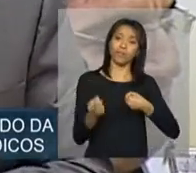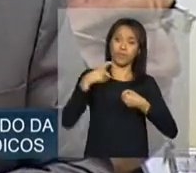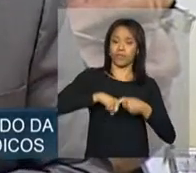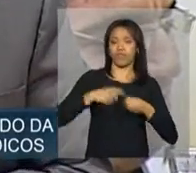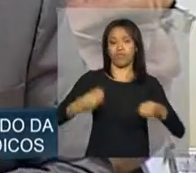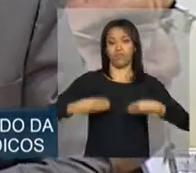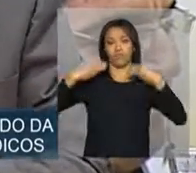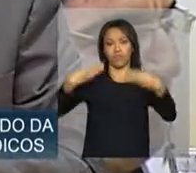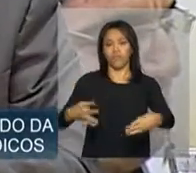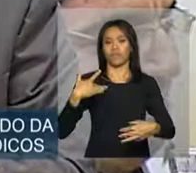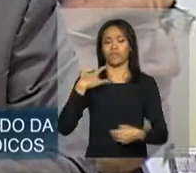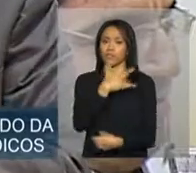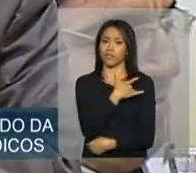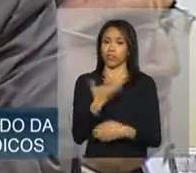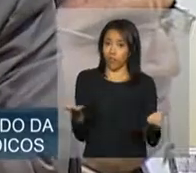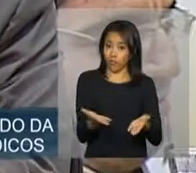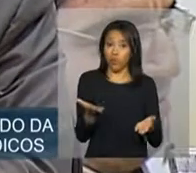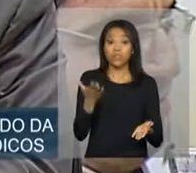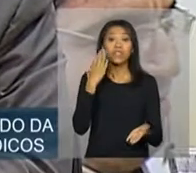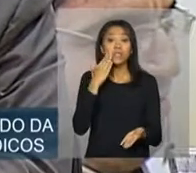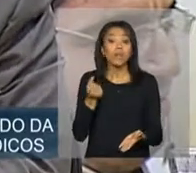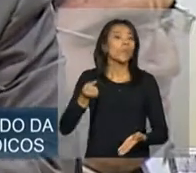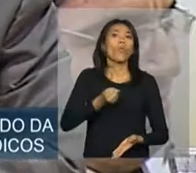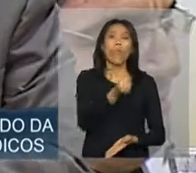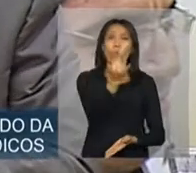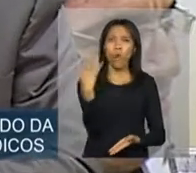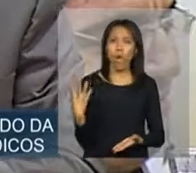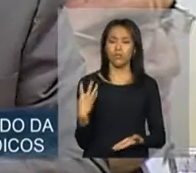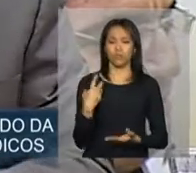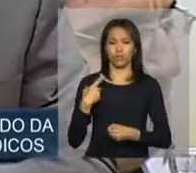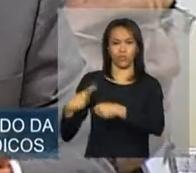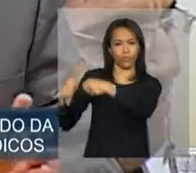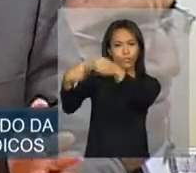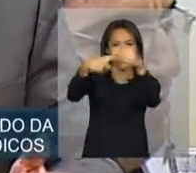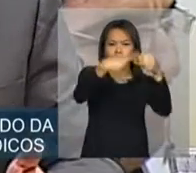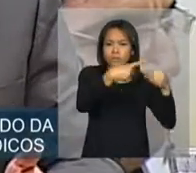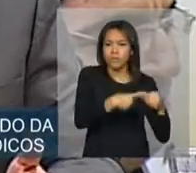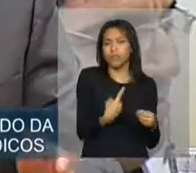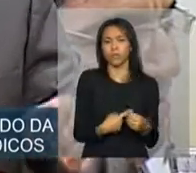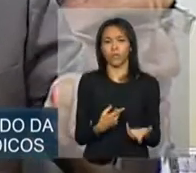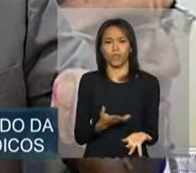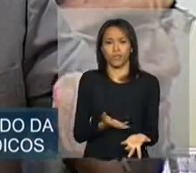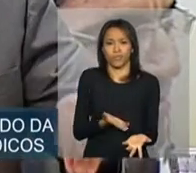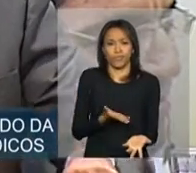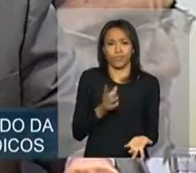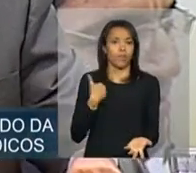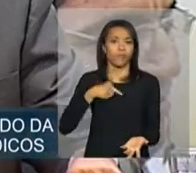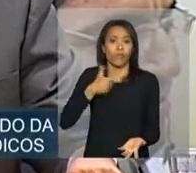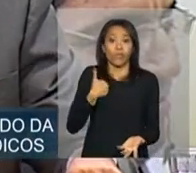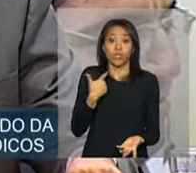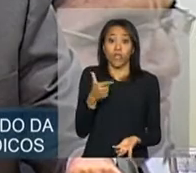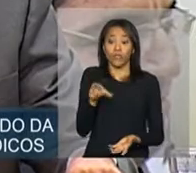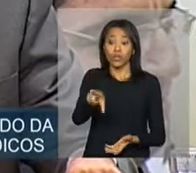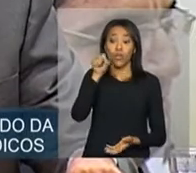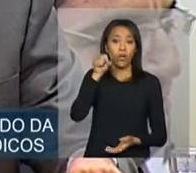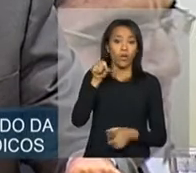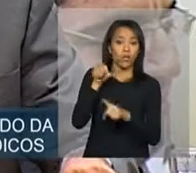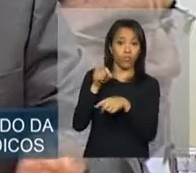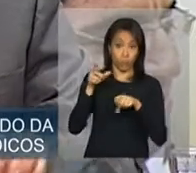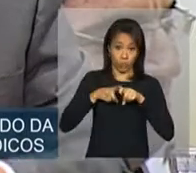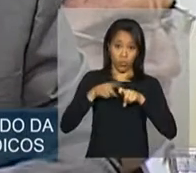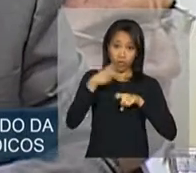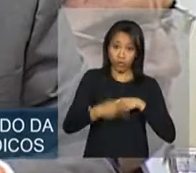agora que nós temos Quais são os municípios que não teve qualquer tipo de escolha pelos médicos brasileiros